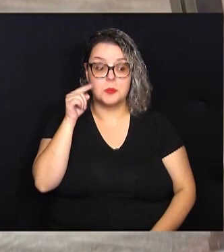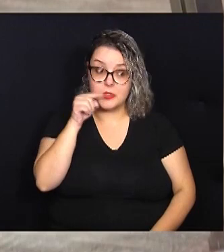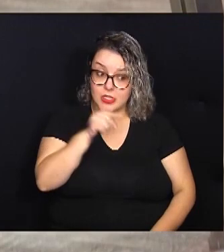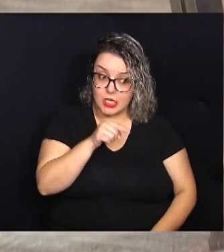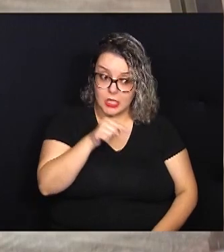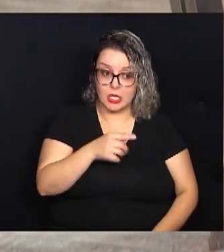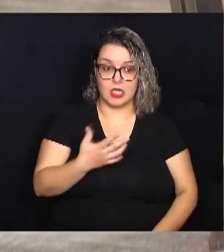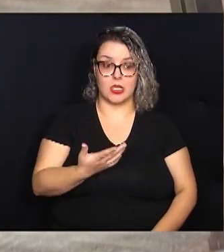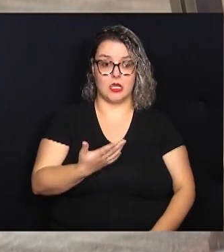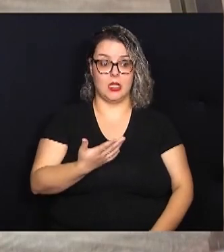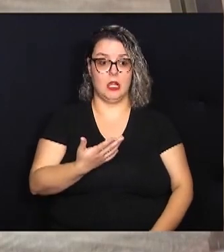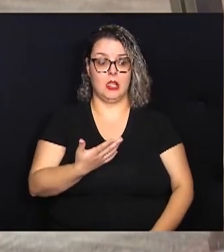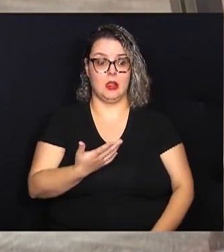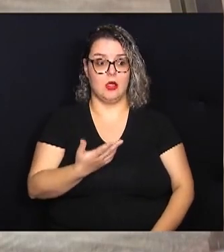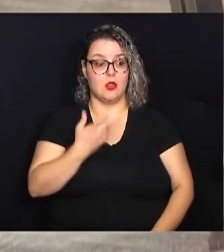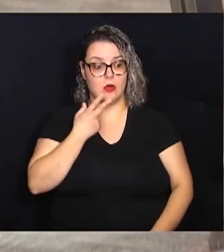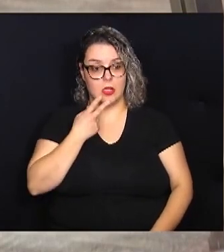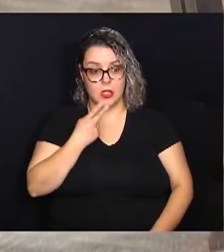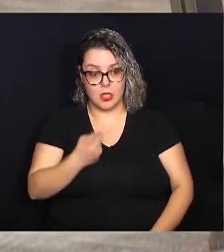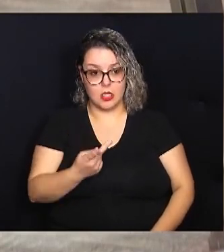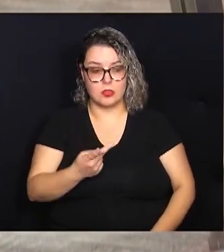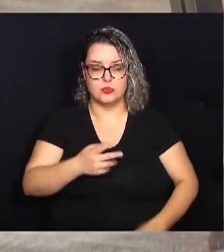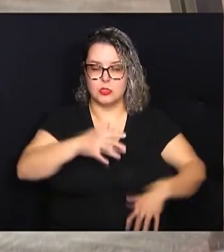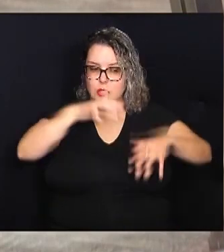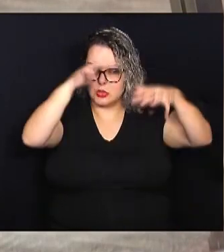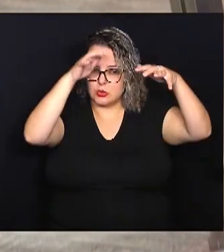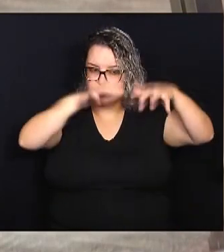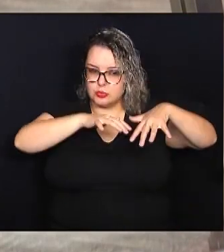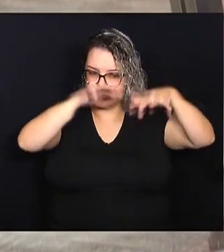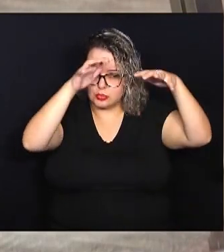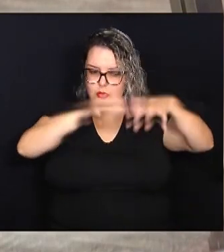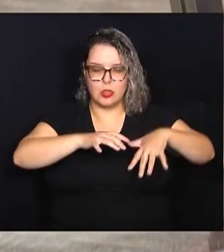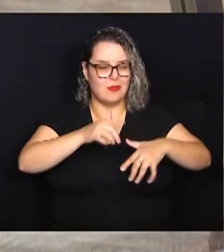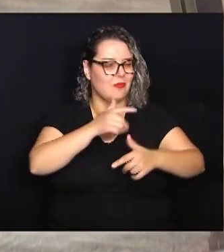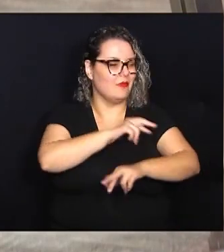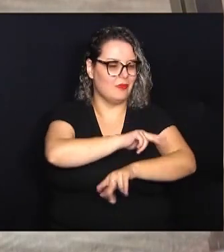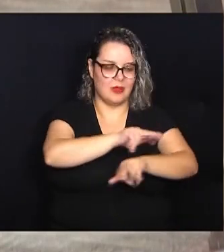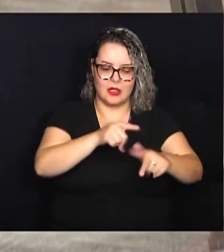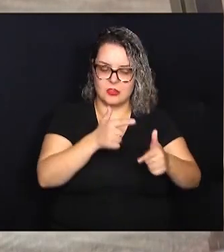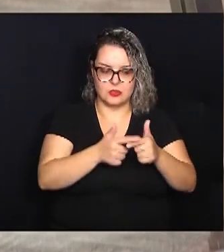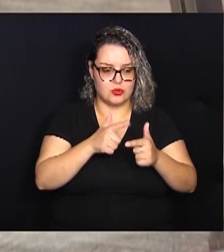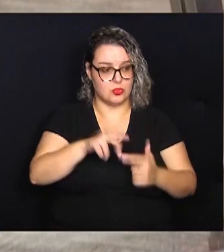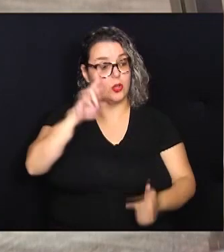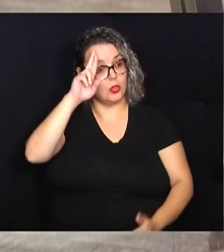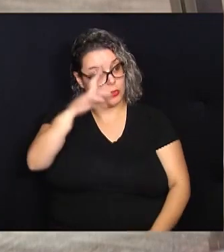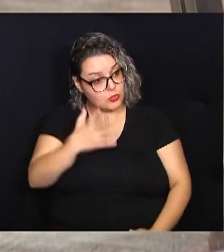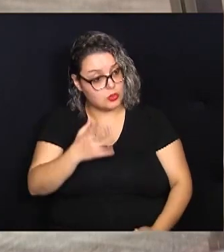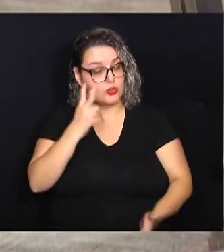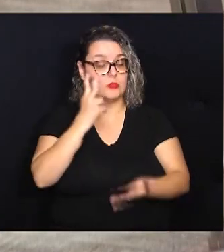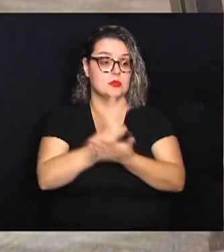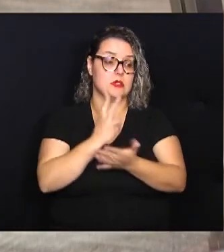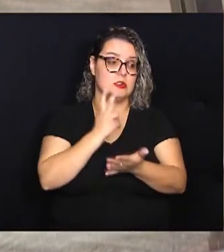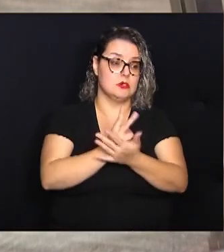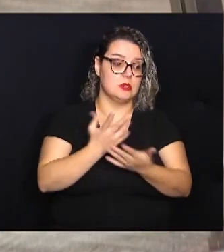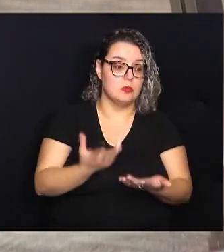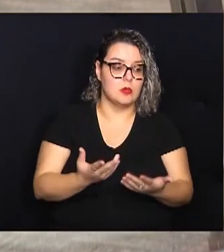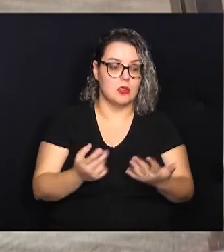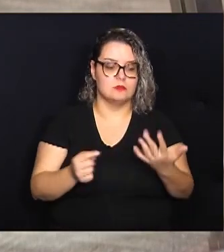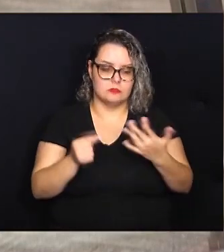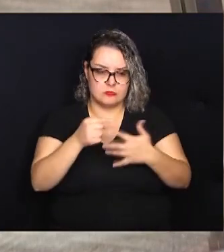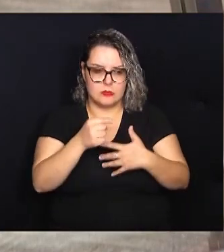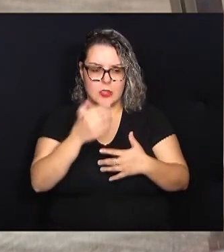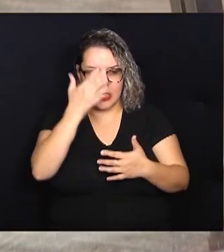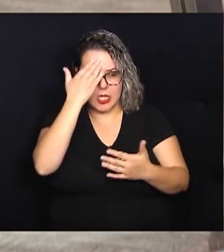o senhor inclusive mencionou que na época das chuvas nós tivemos problemas, o senhor que está sempre com essa questão, acredita